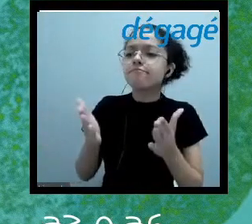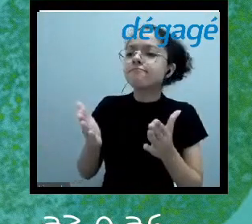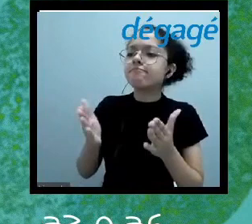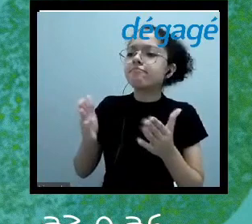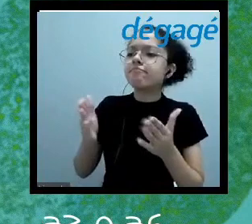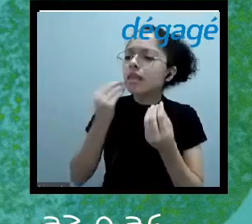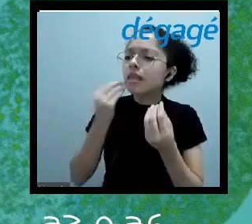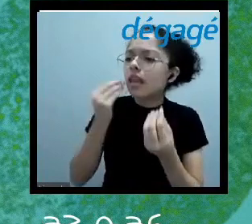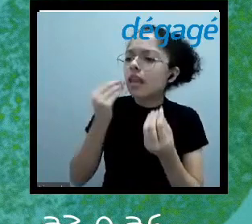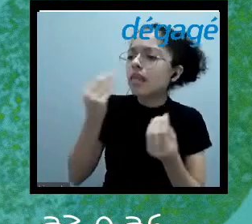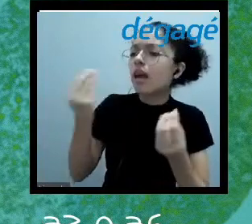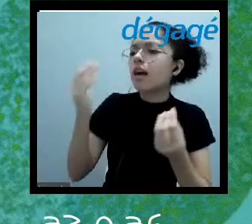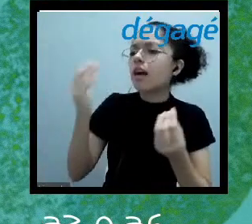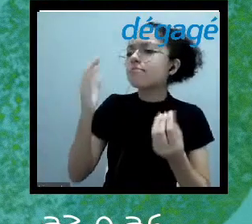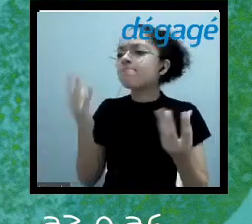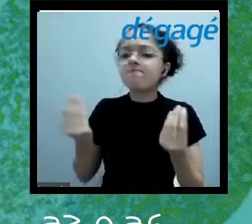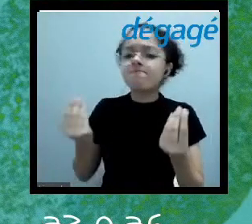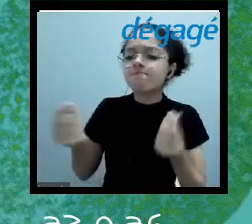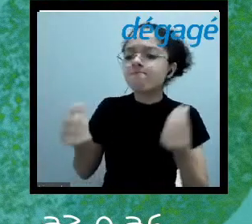quando teve